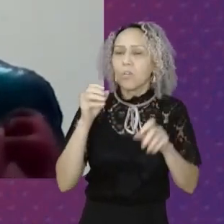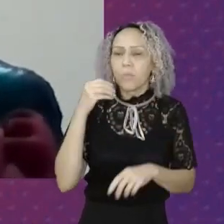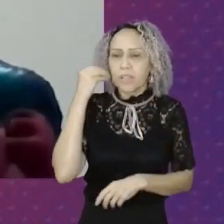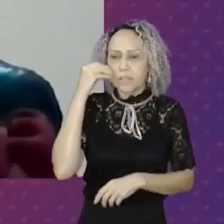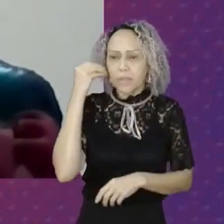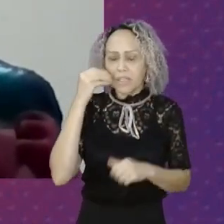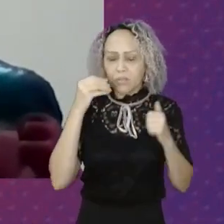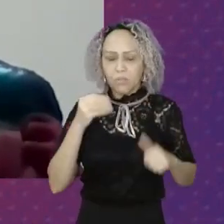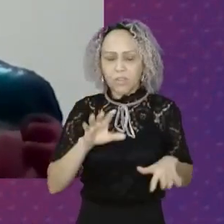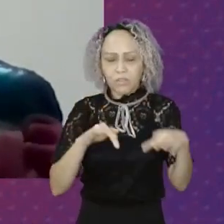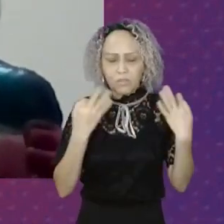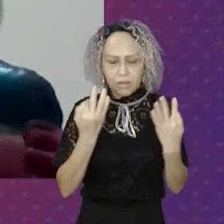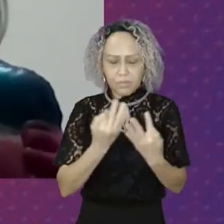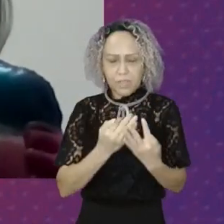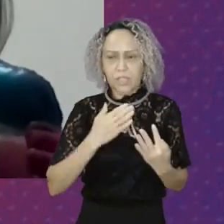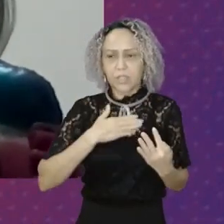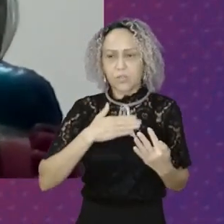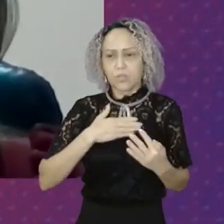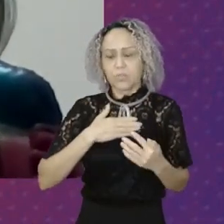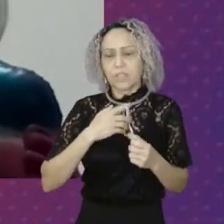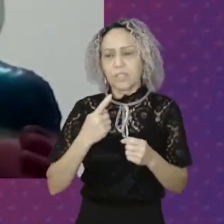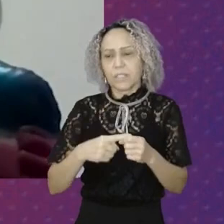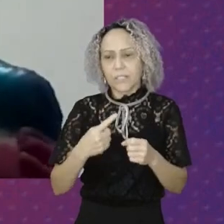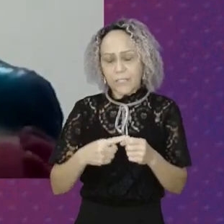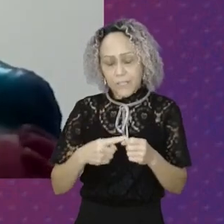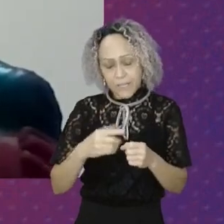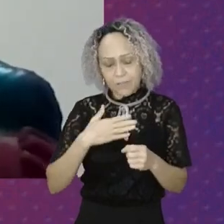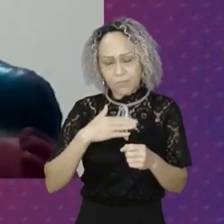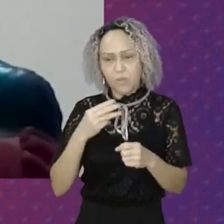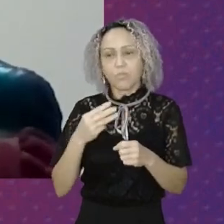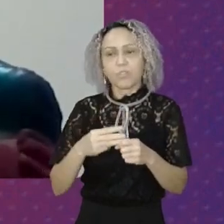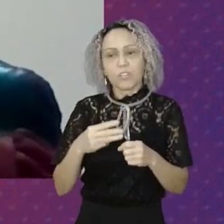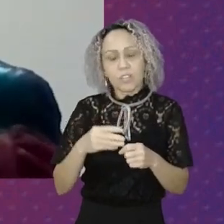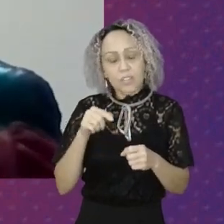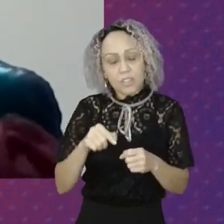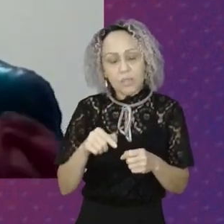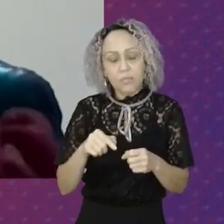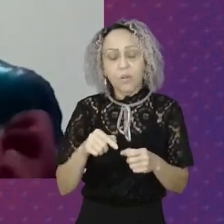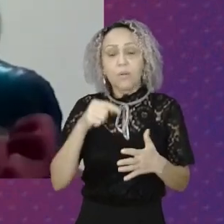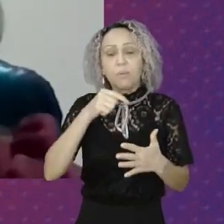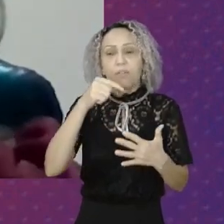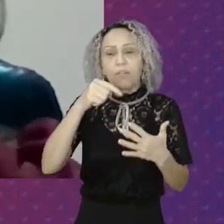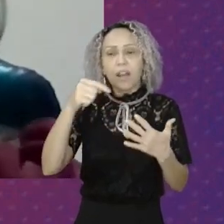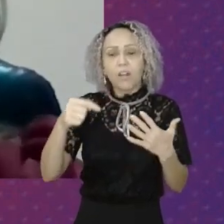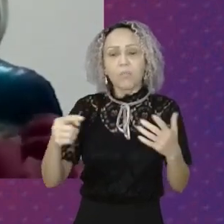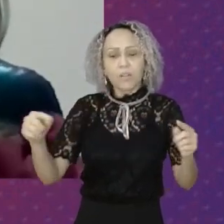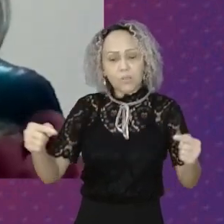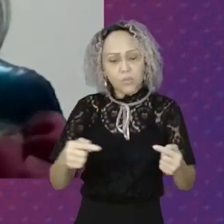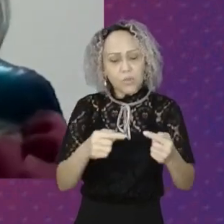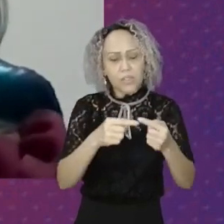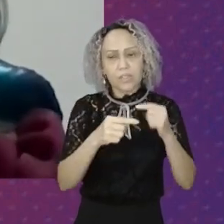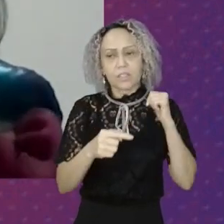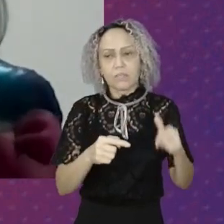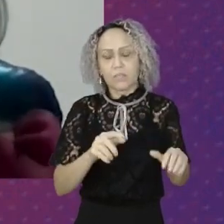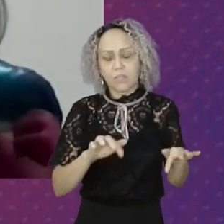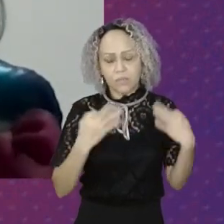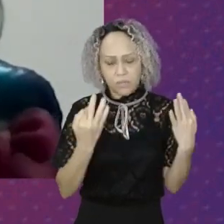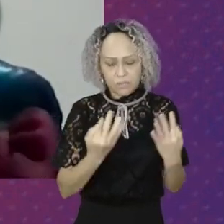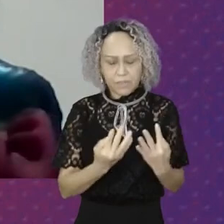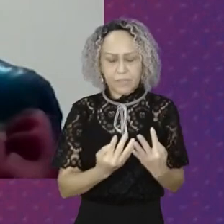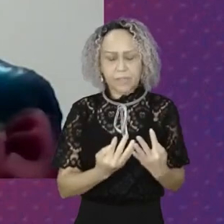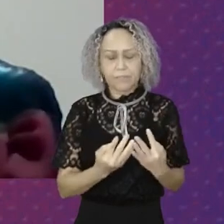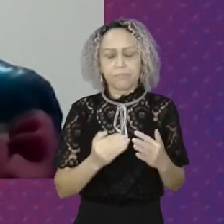no meu município, trazer algumas questões referentes, inerentes a esse programa. Eu